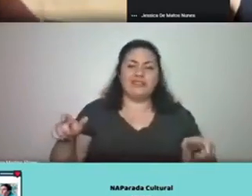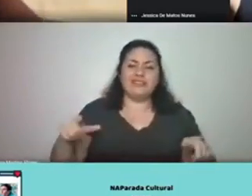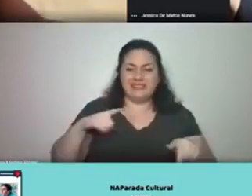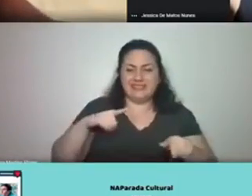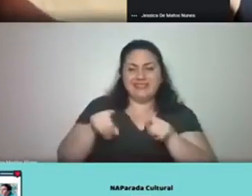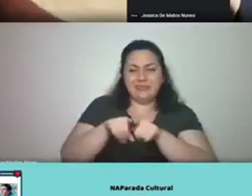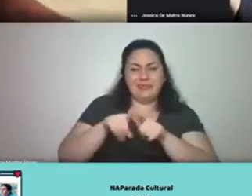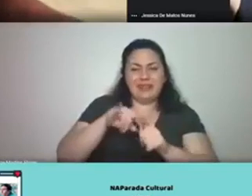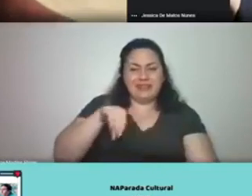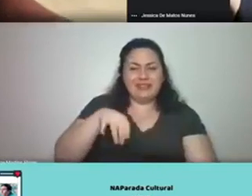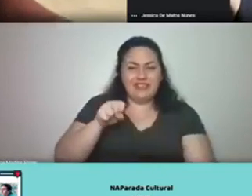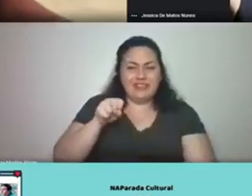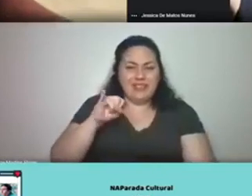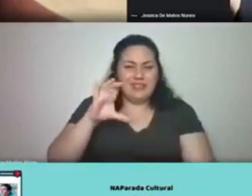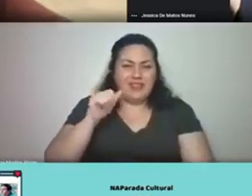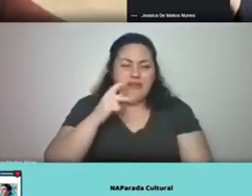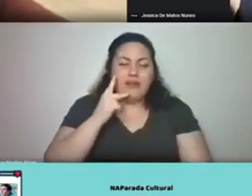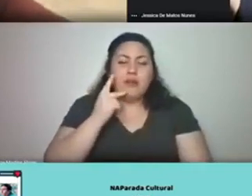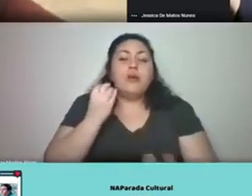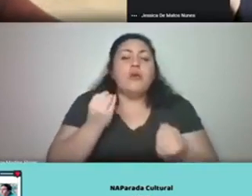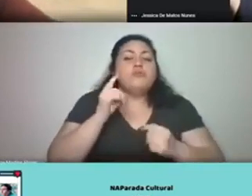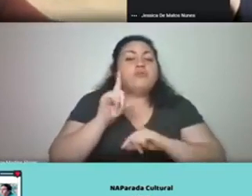Jéssica, sobre a escolha de amigos,